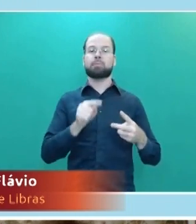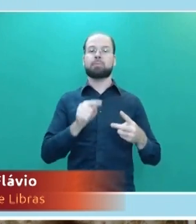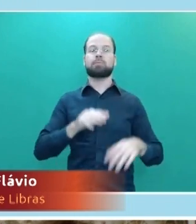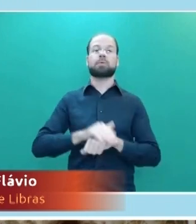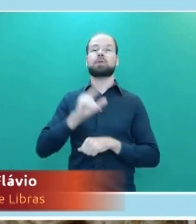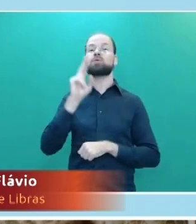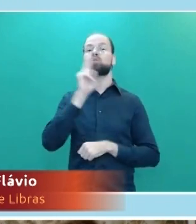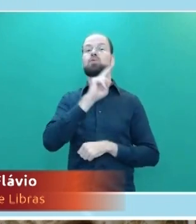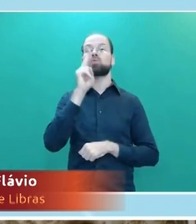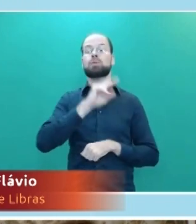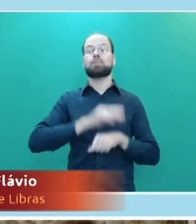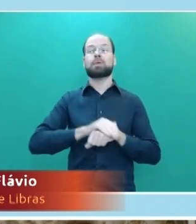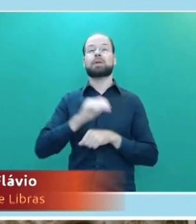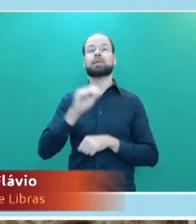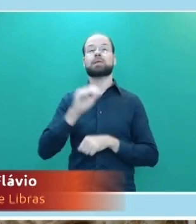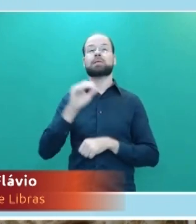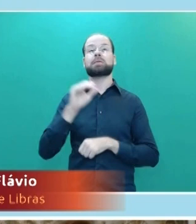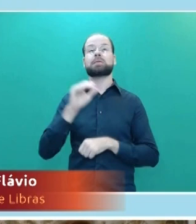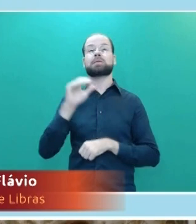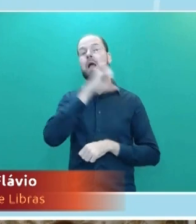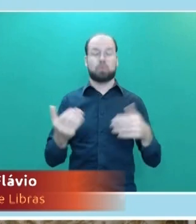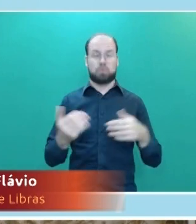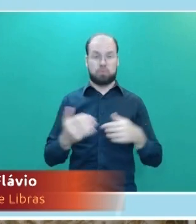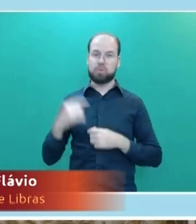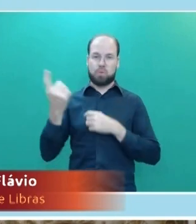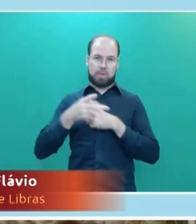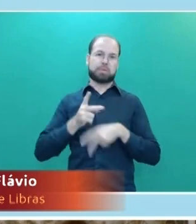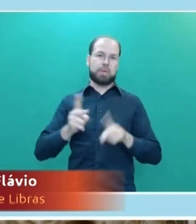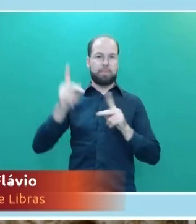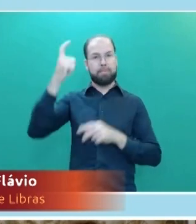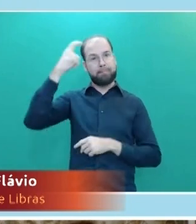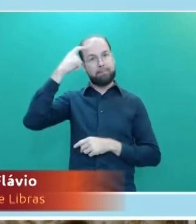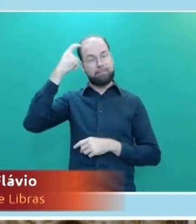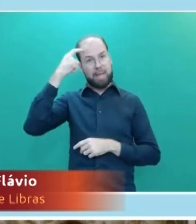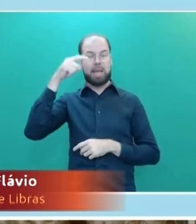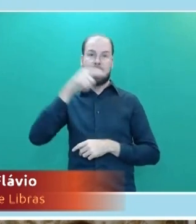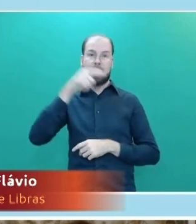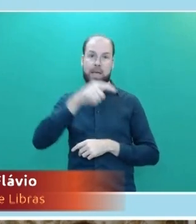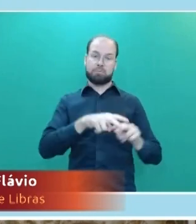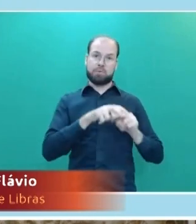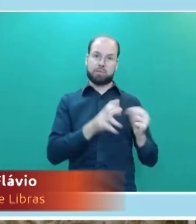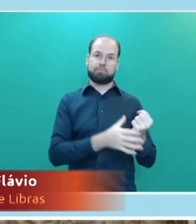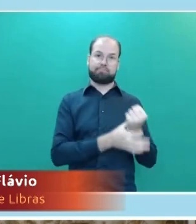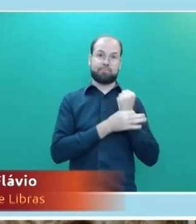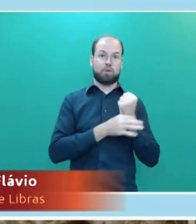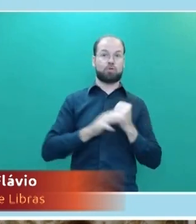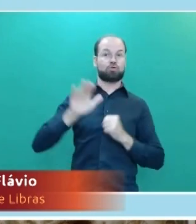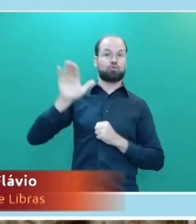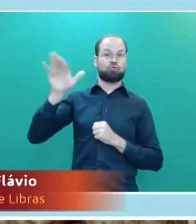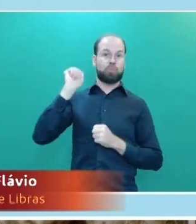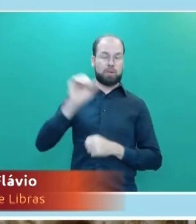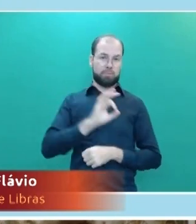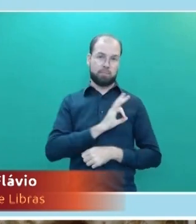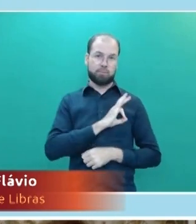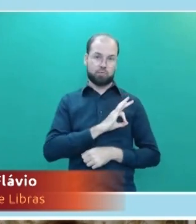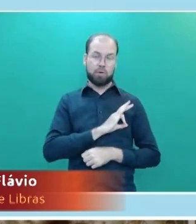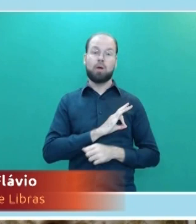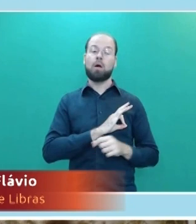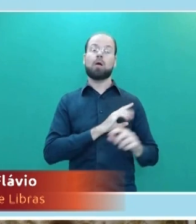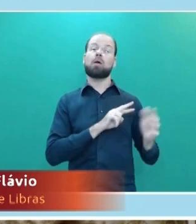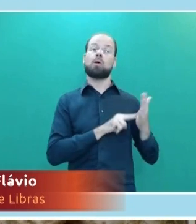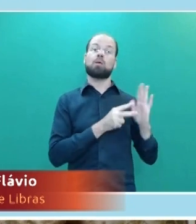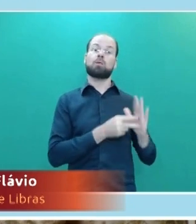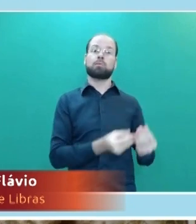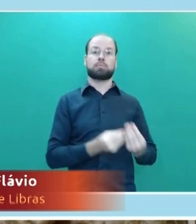rápidas? A gente sempre pensa nisso, quer dizer, diante da segurança, é acionar a polícia, para que a gente se sinta mais seguro.